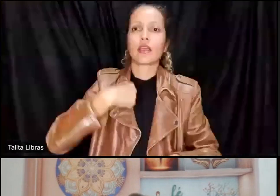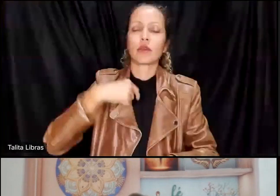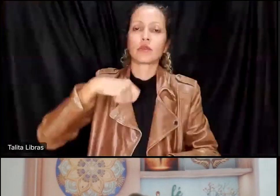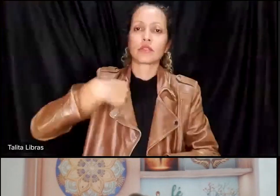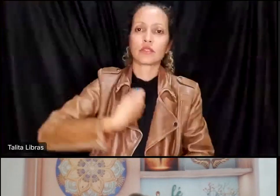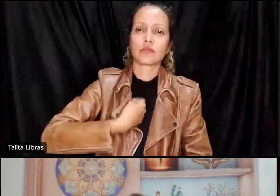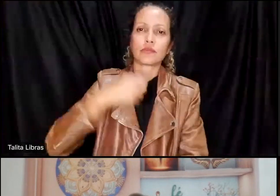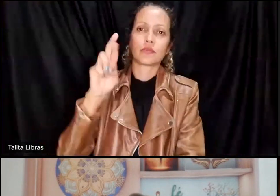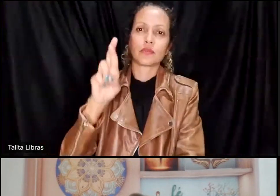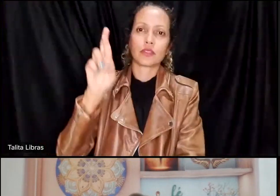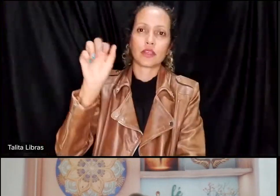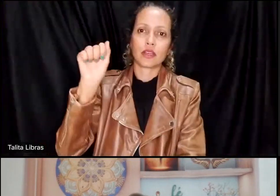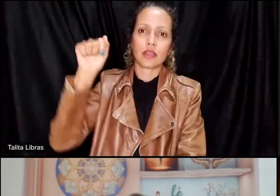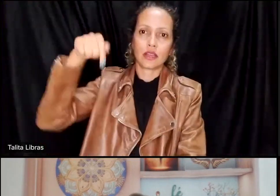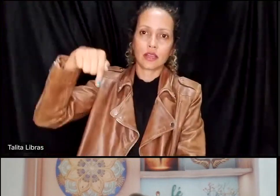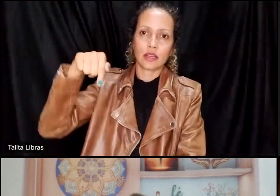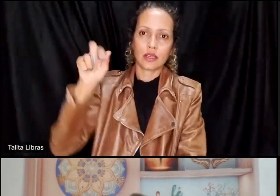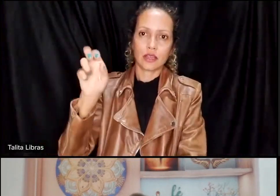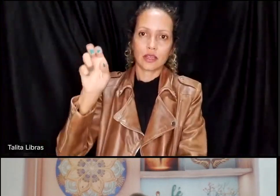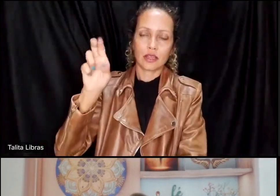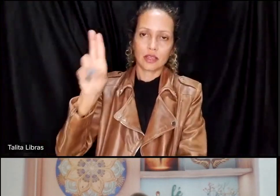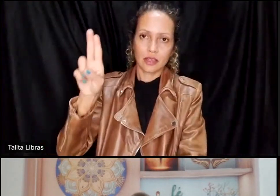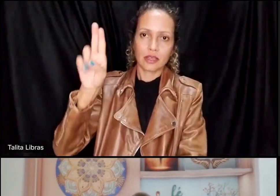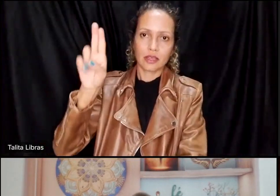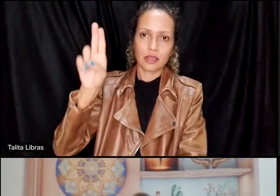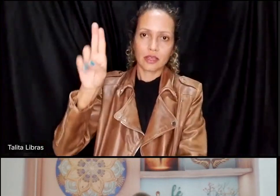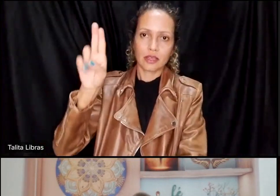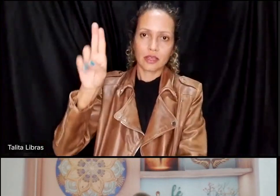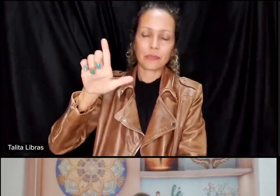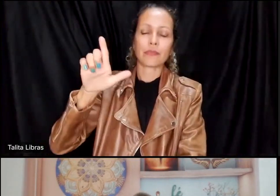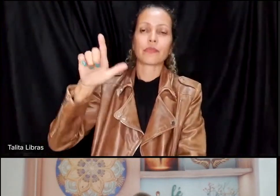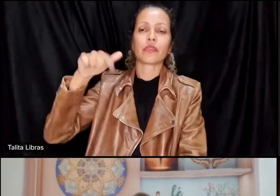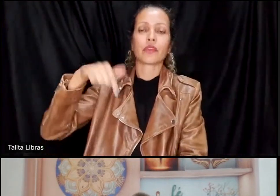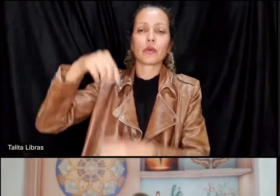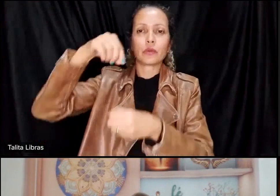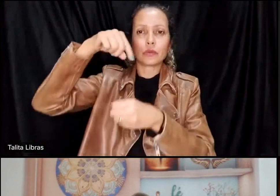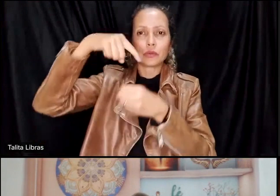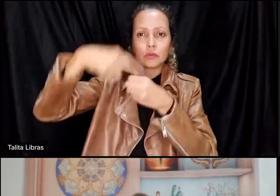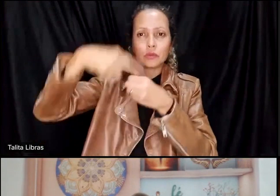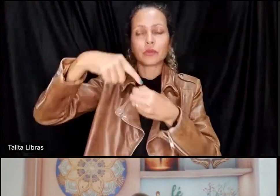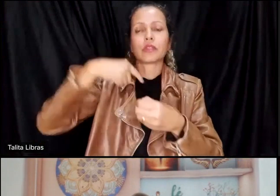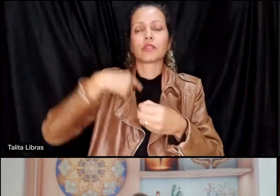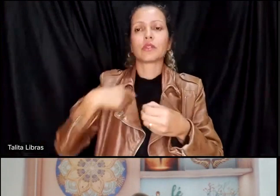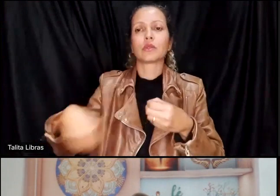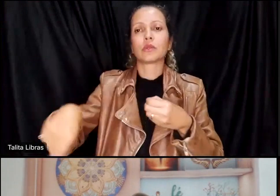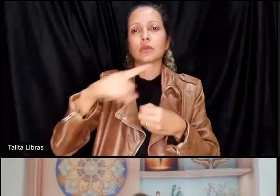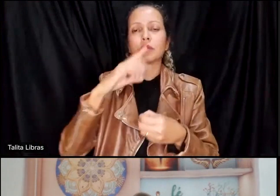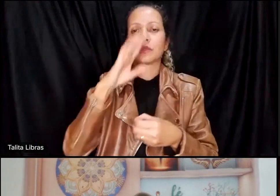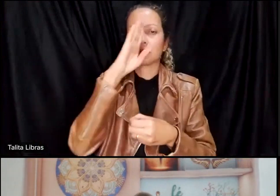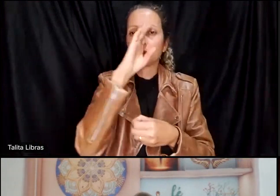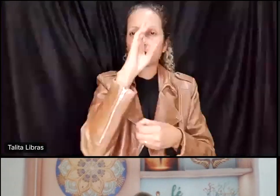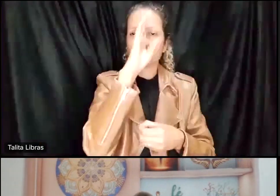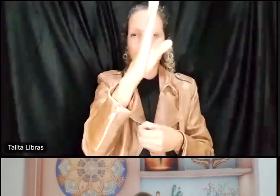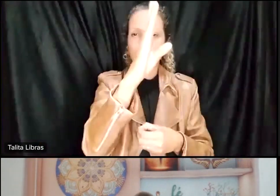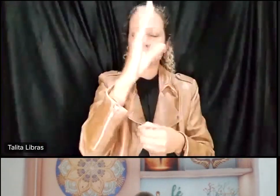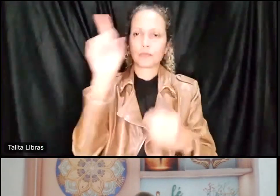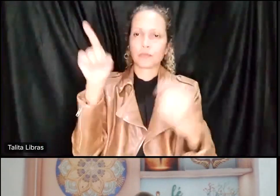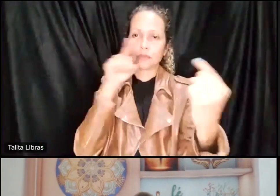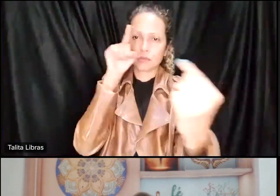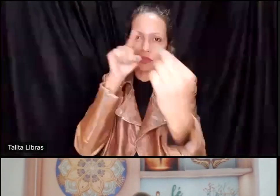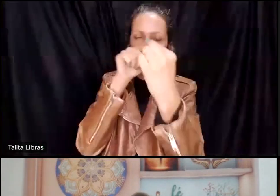vozes às mulheres para que contem suas histórias e tragam informações, conhecimentos